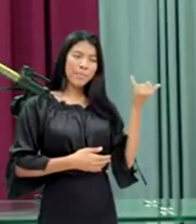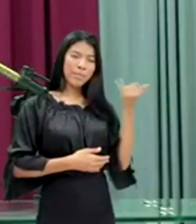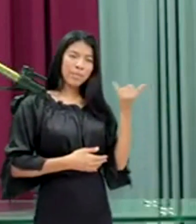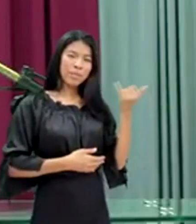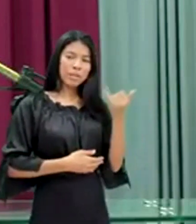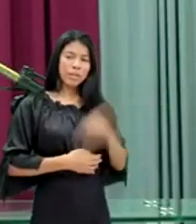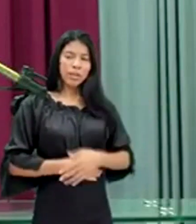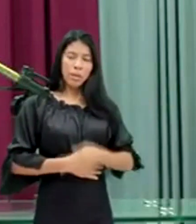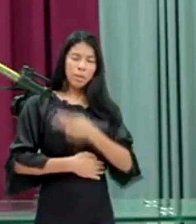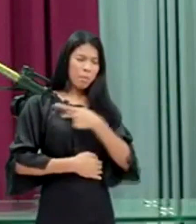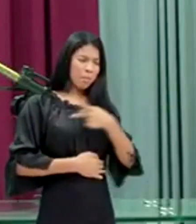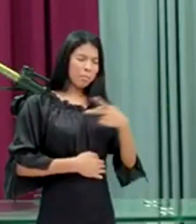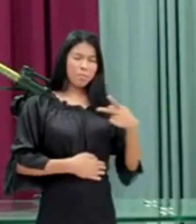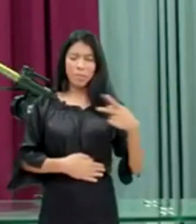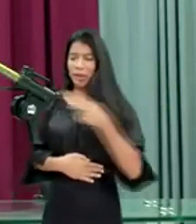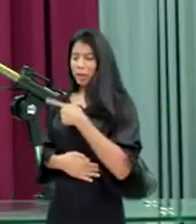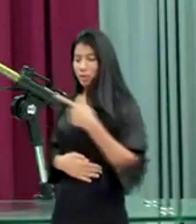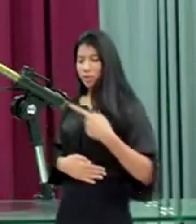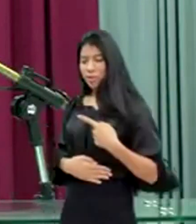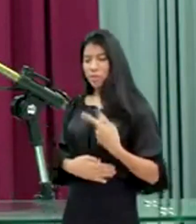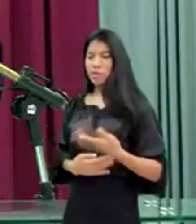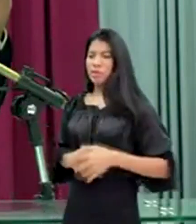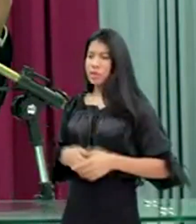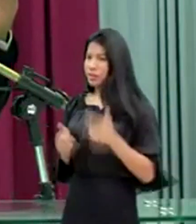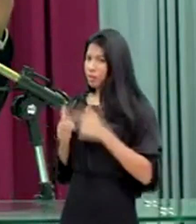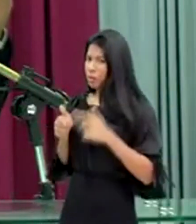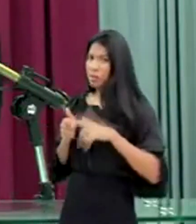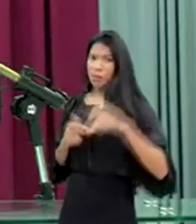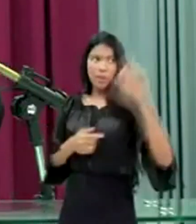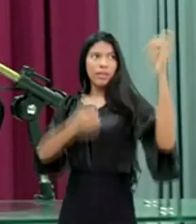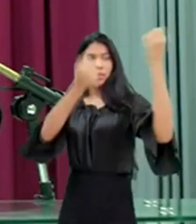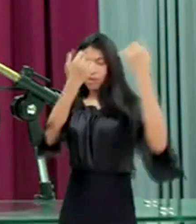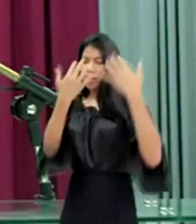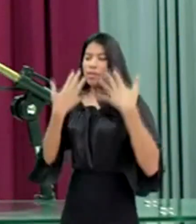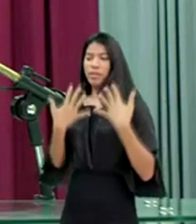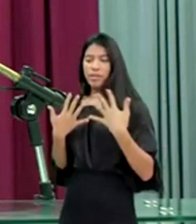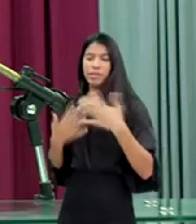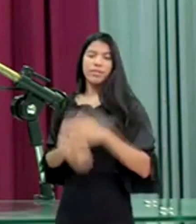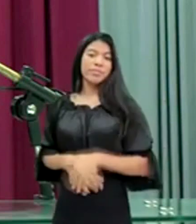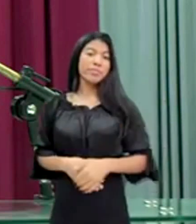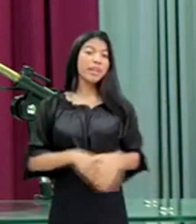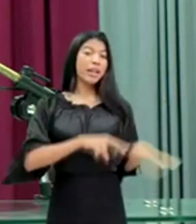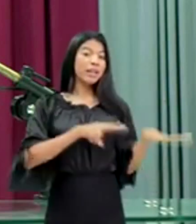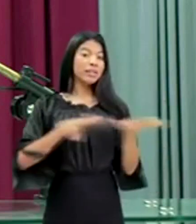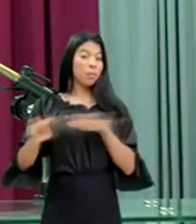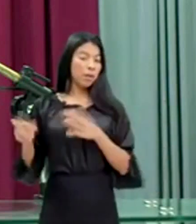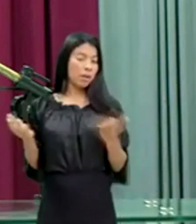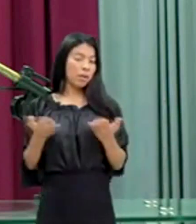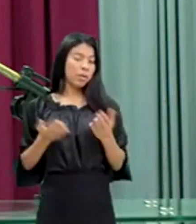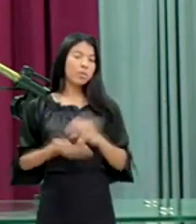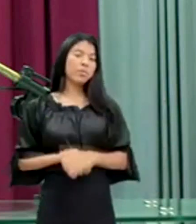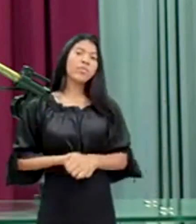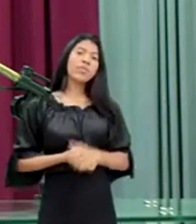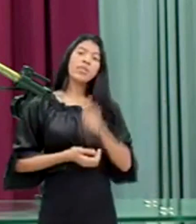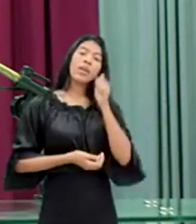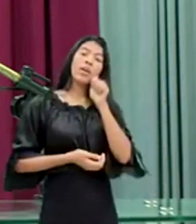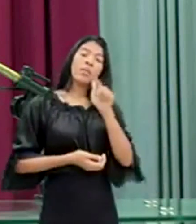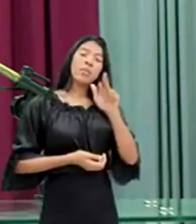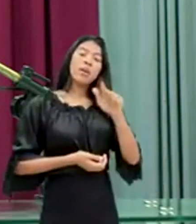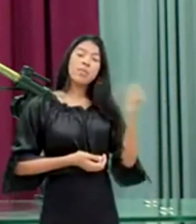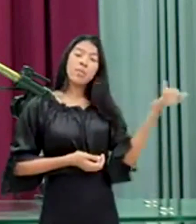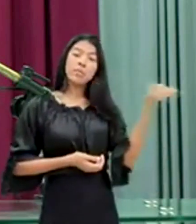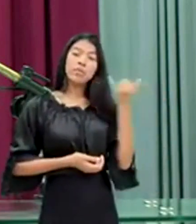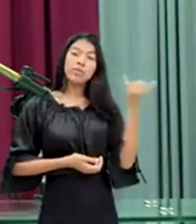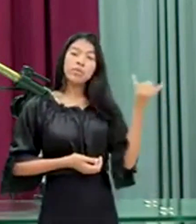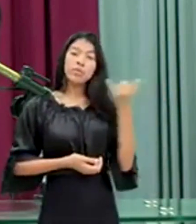abençoado. Ouvi esta semana de uma irmã dizendo, olha pastor, muitos anos, 20